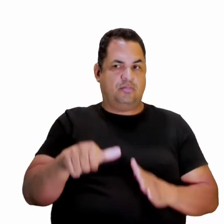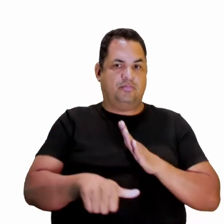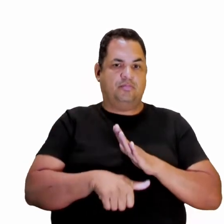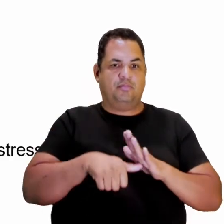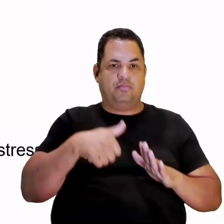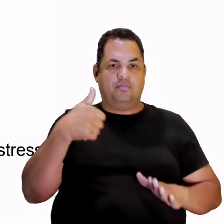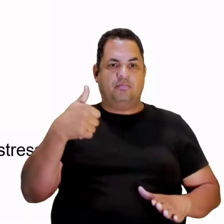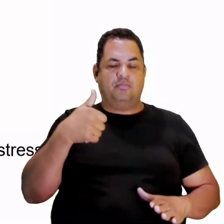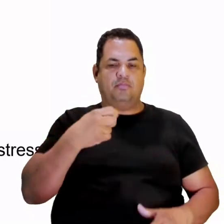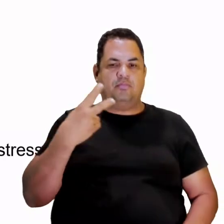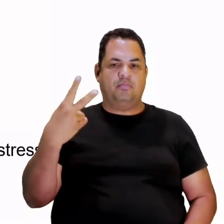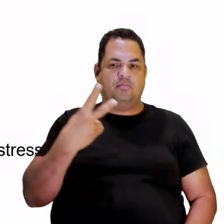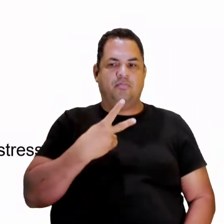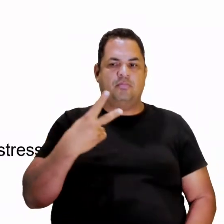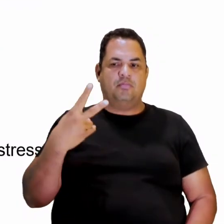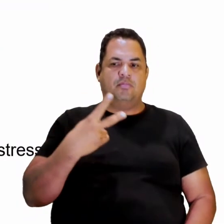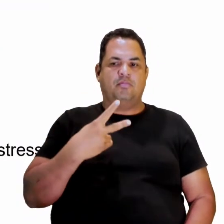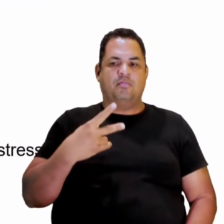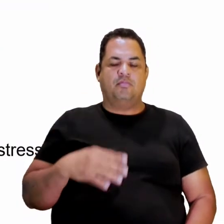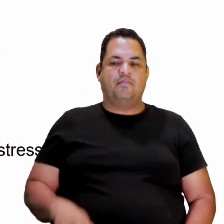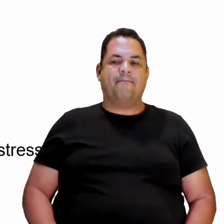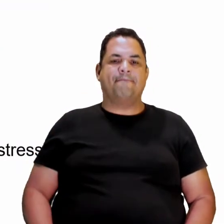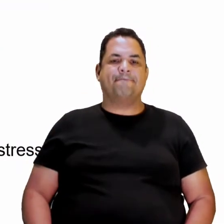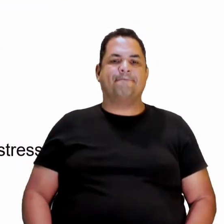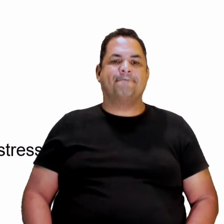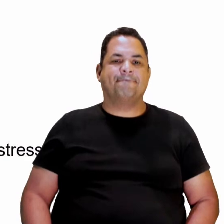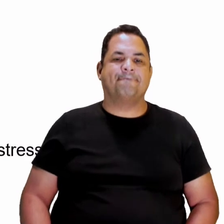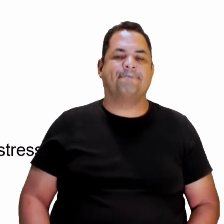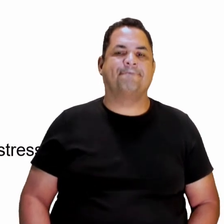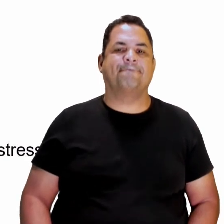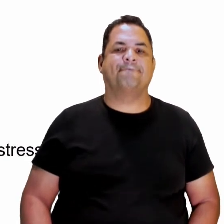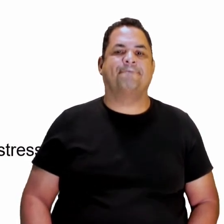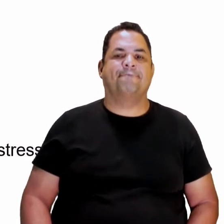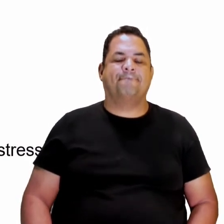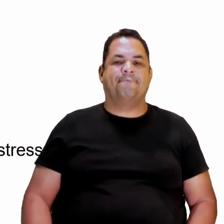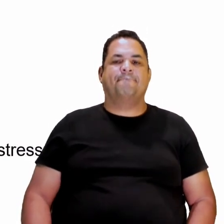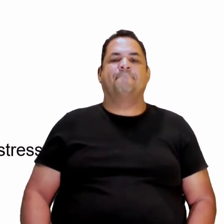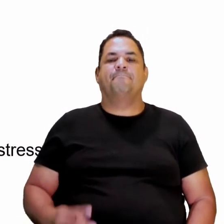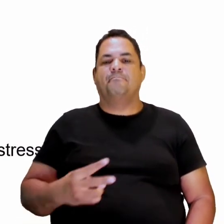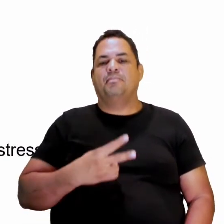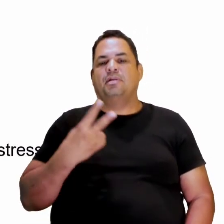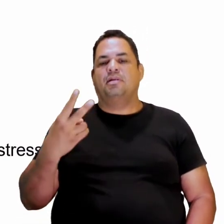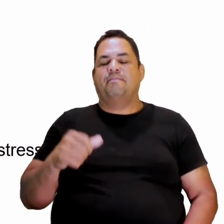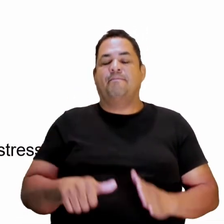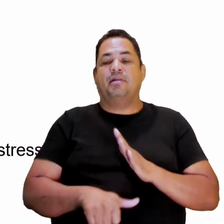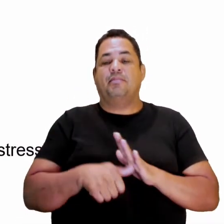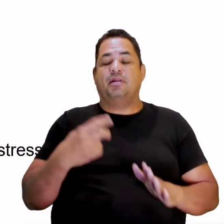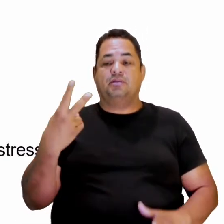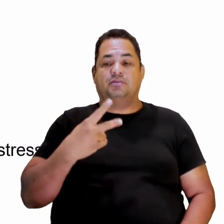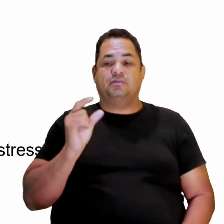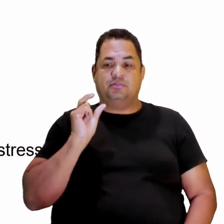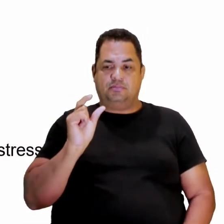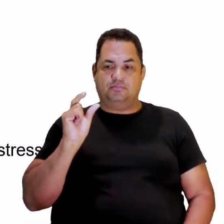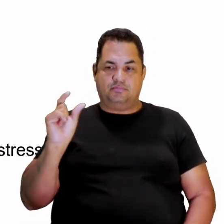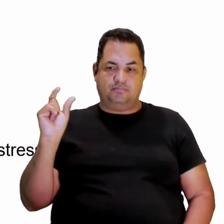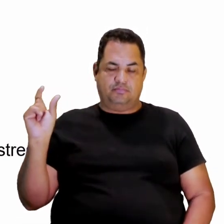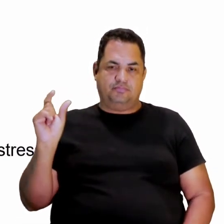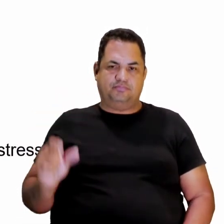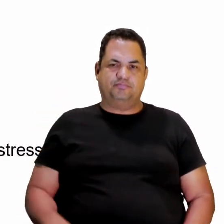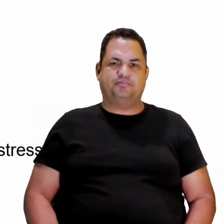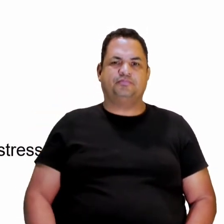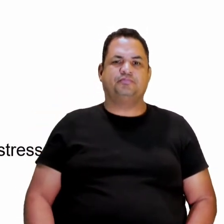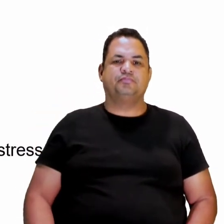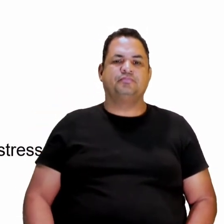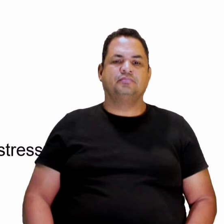primeira ou na segunda sílaba? Na primeira ou na segunda sílaba.